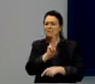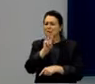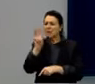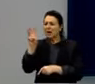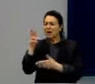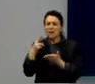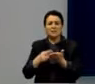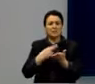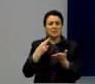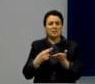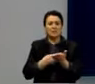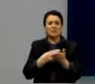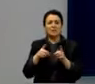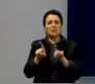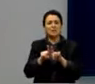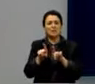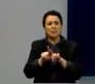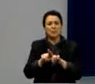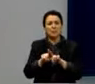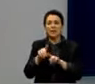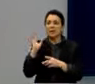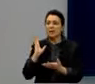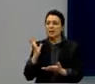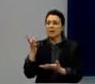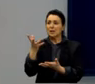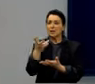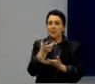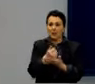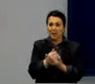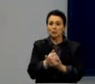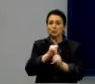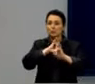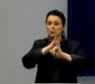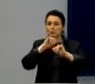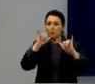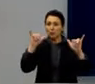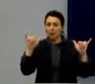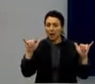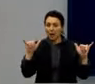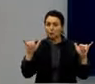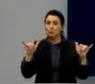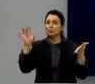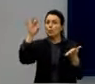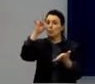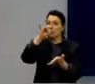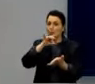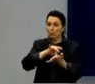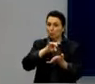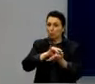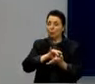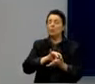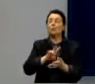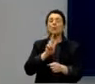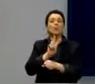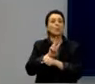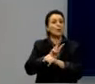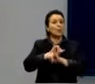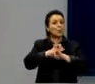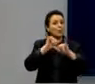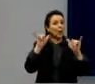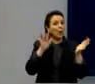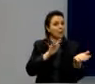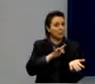revistas. E também dados divulgados por órgãos oficiais. Muito cuidado com fake news, né, gente?